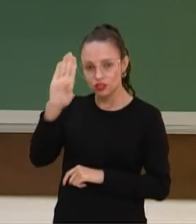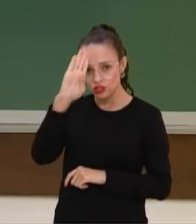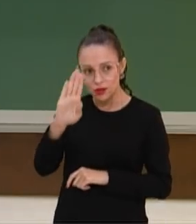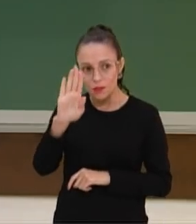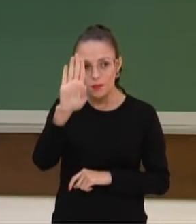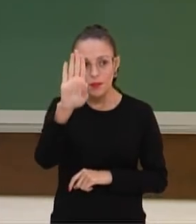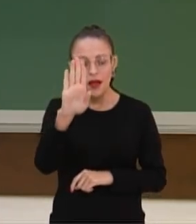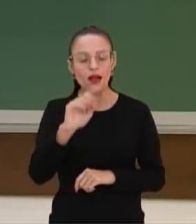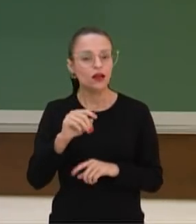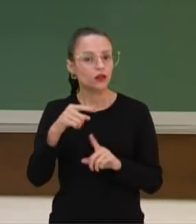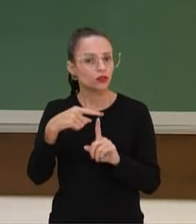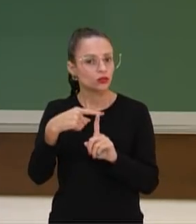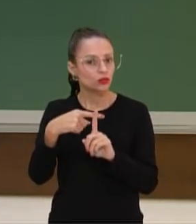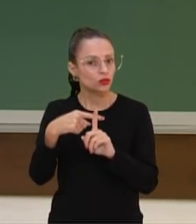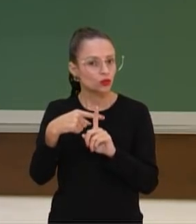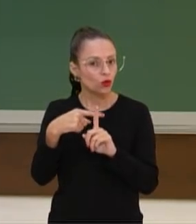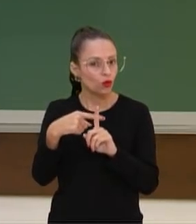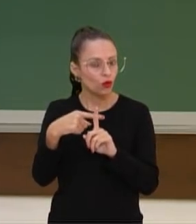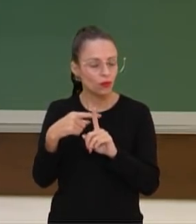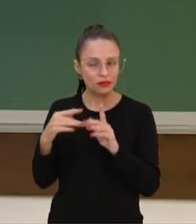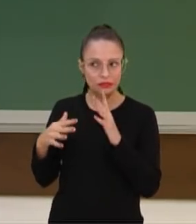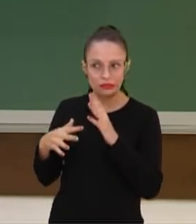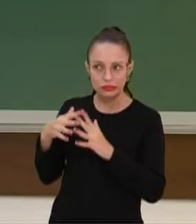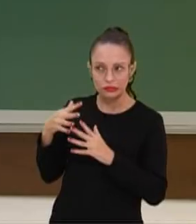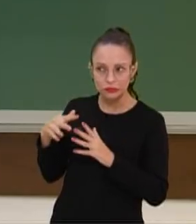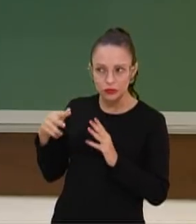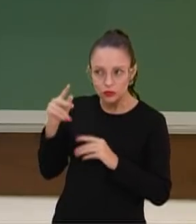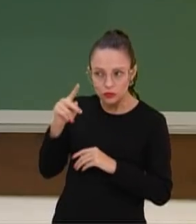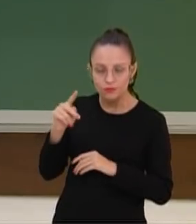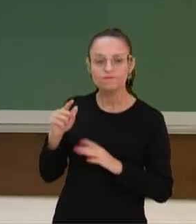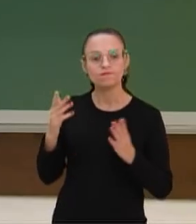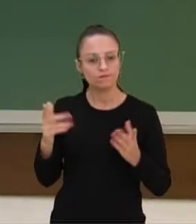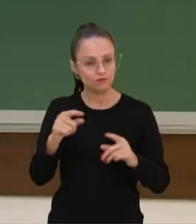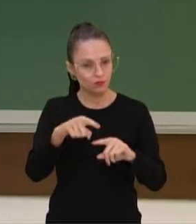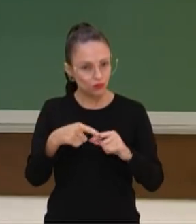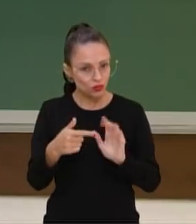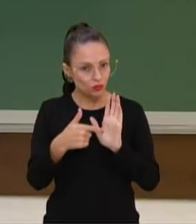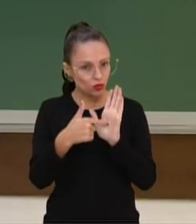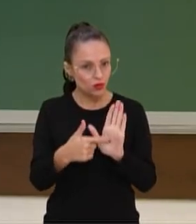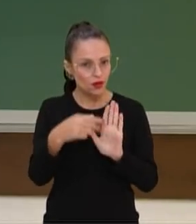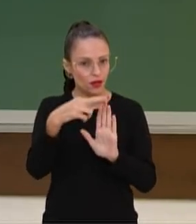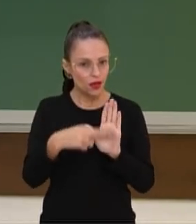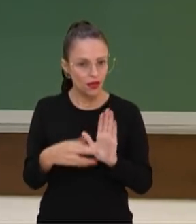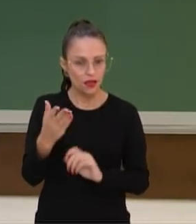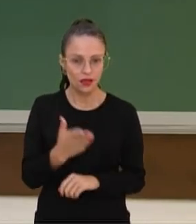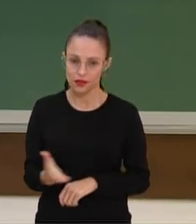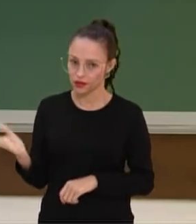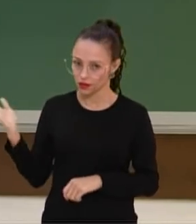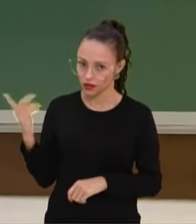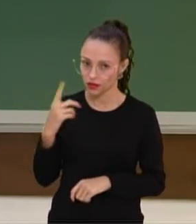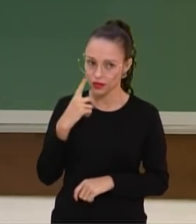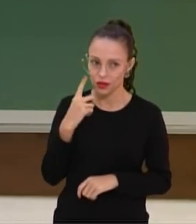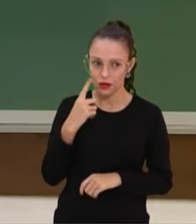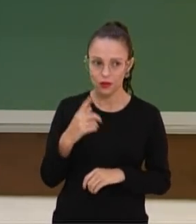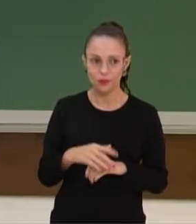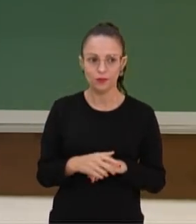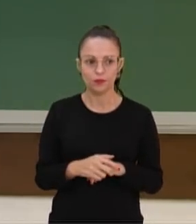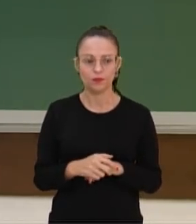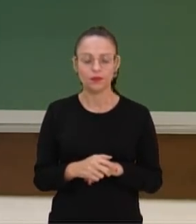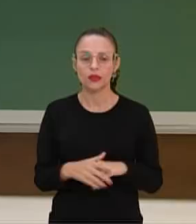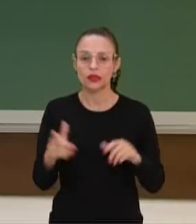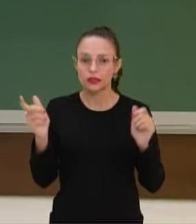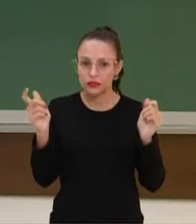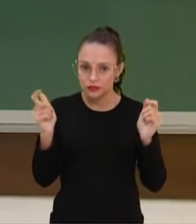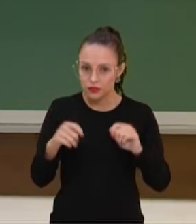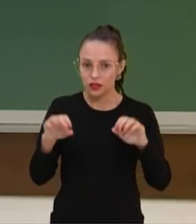essa soma aqui me atrapalhou um pouquinho, professor. Por isso o professor deixou essa propriedade para você observar. É